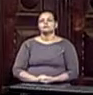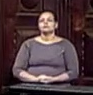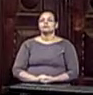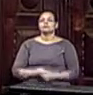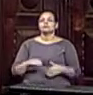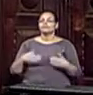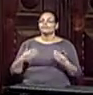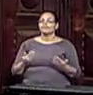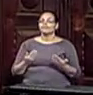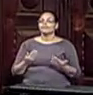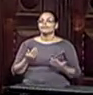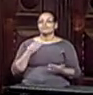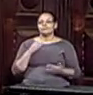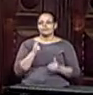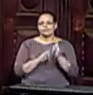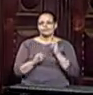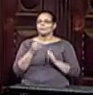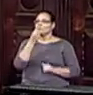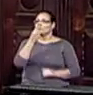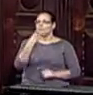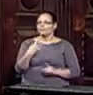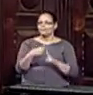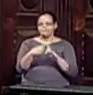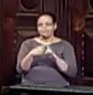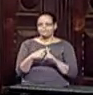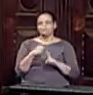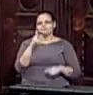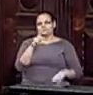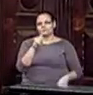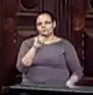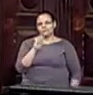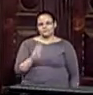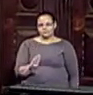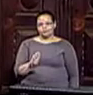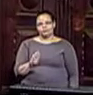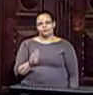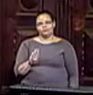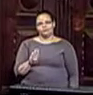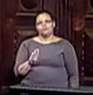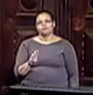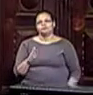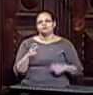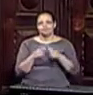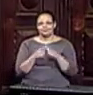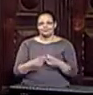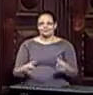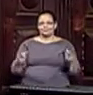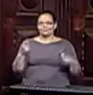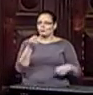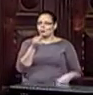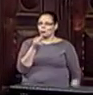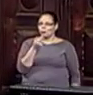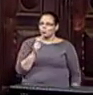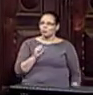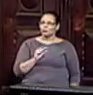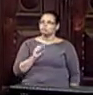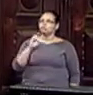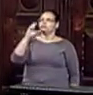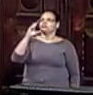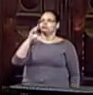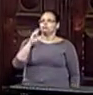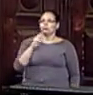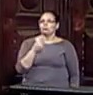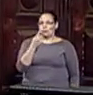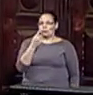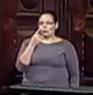E, notícia positiva, o PIB nacional cresceu um pouquinho acima